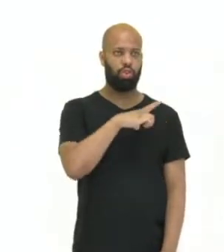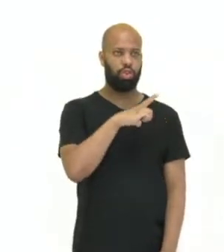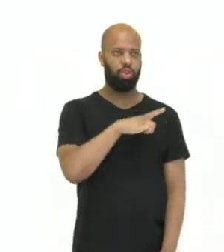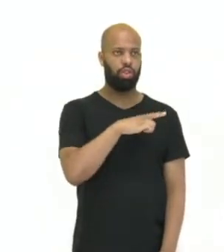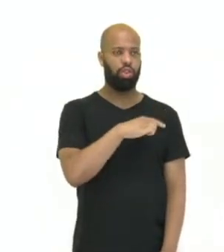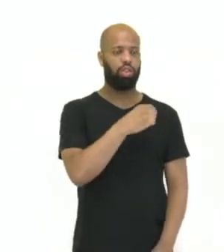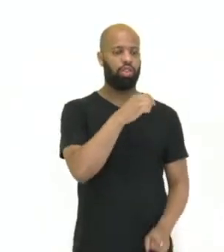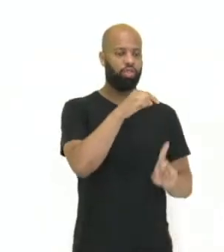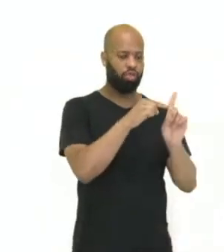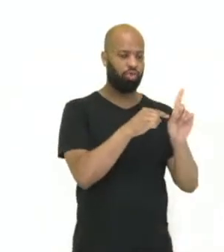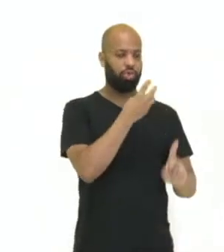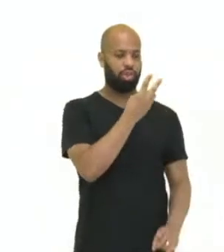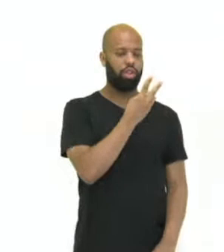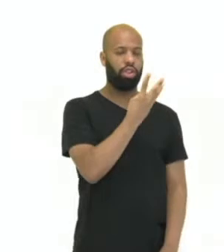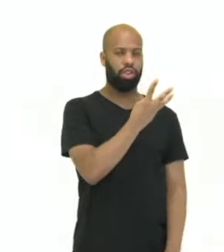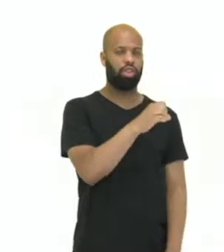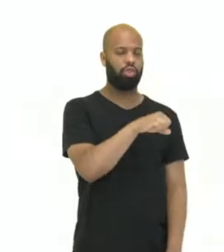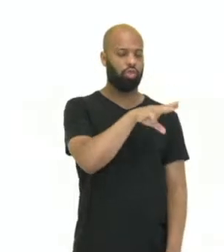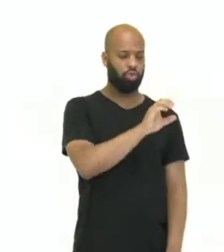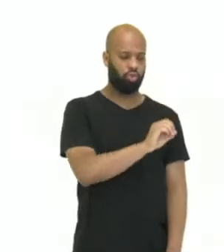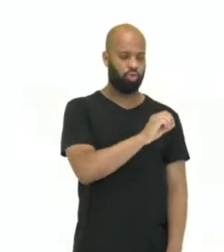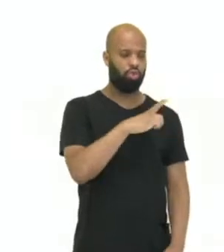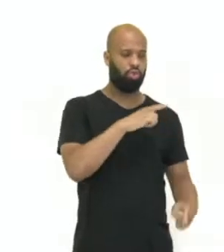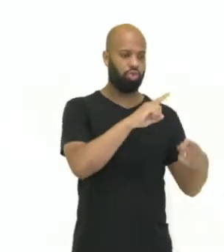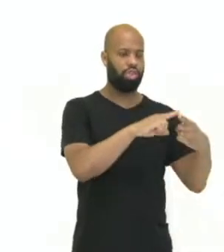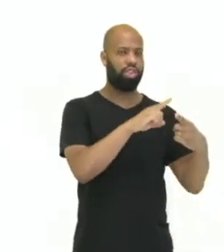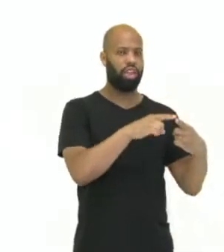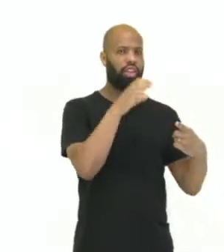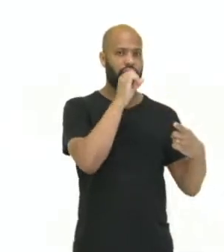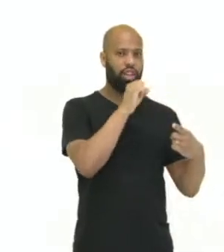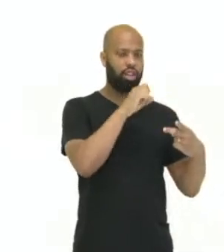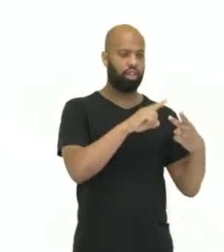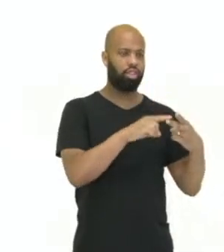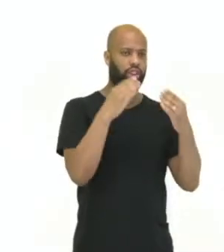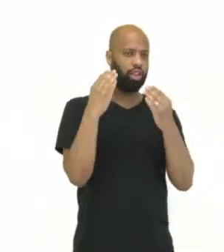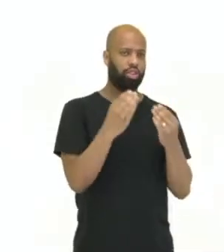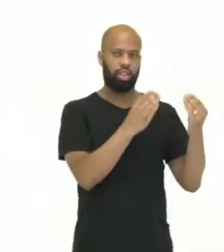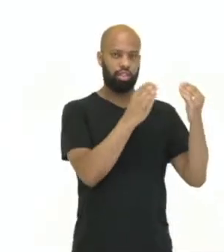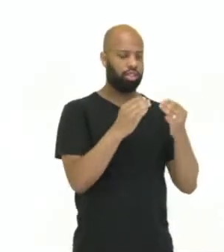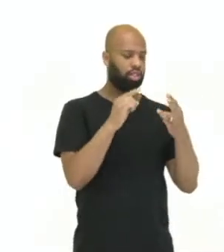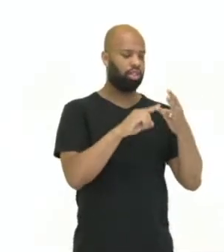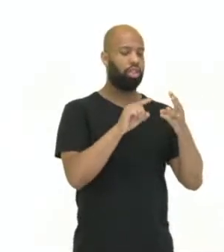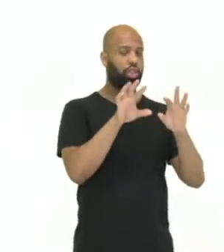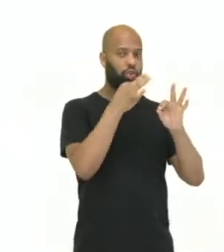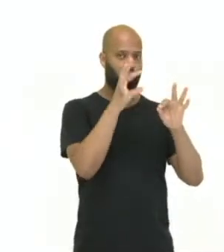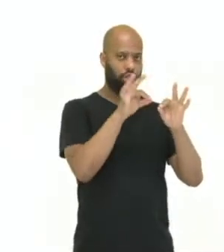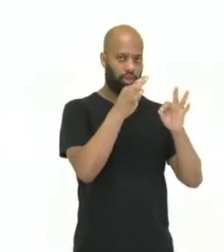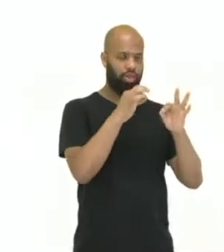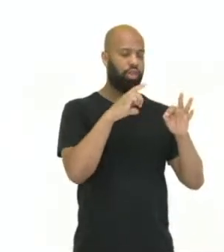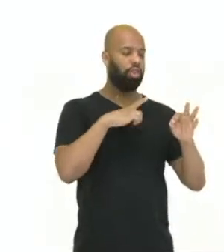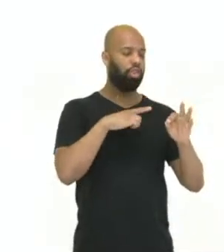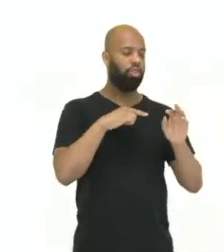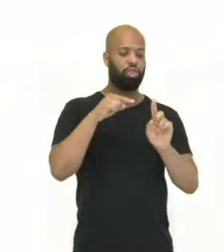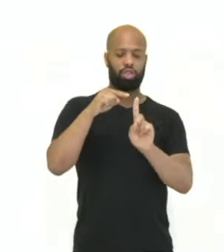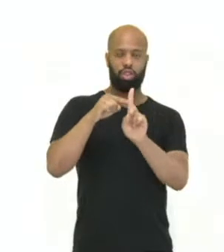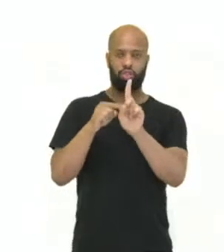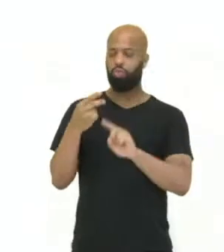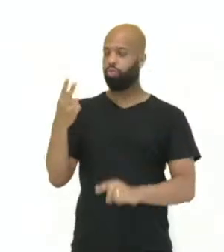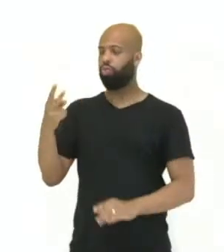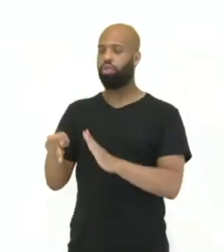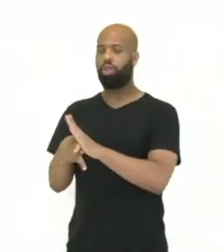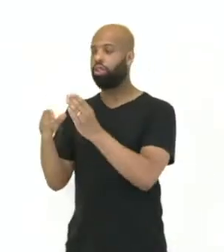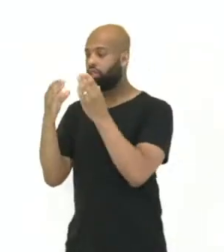3 sucos. Um de laranja, um de melancia e um suco de uva. E 2 tipos de sanduíche.